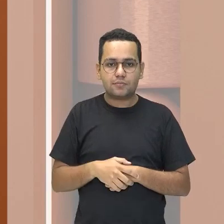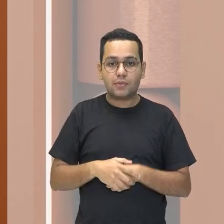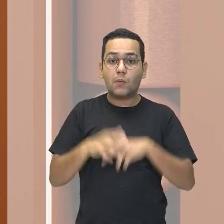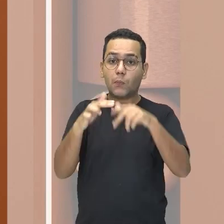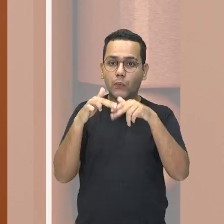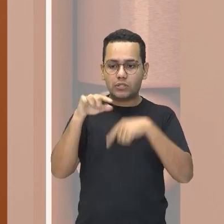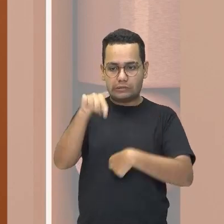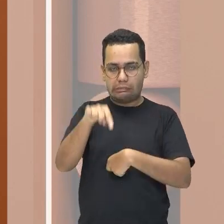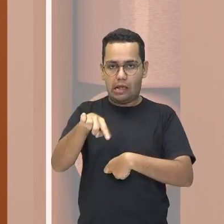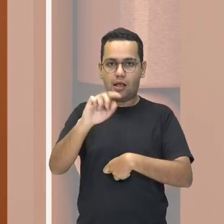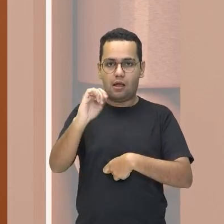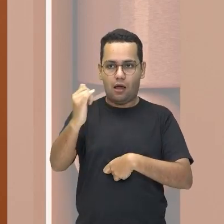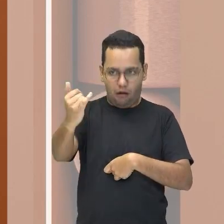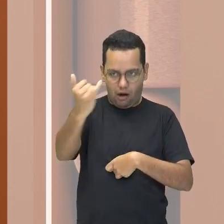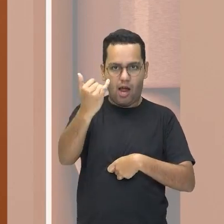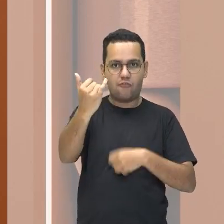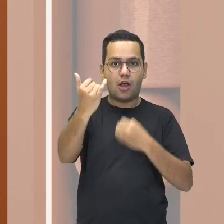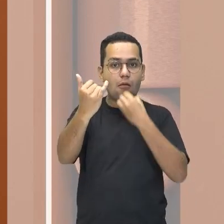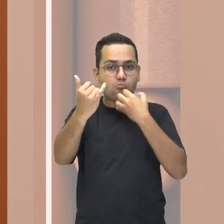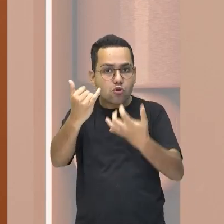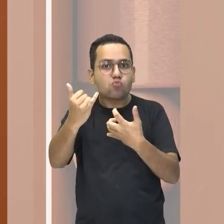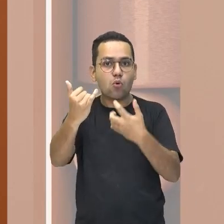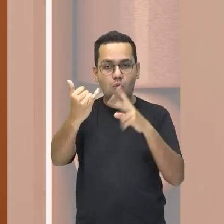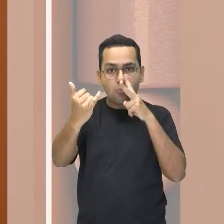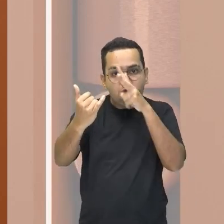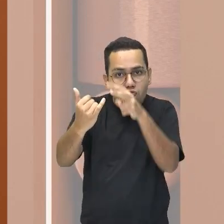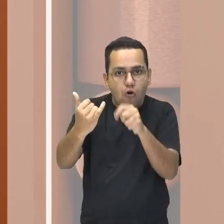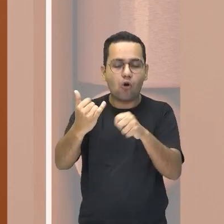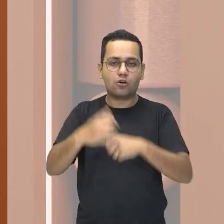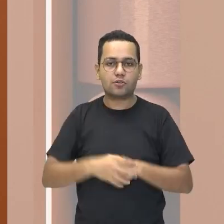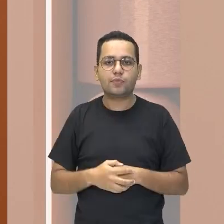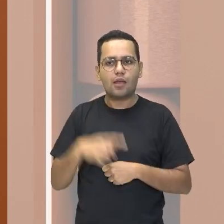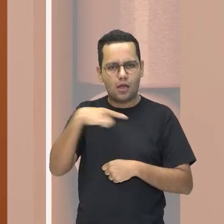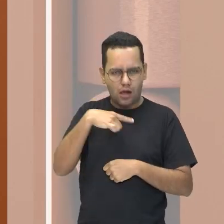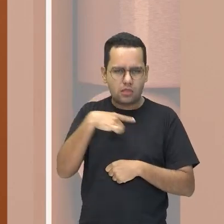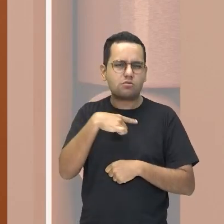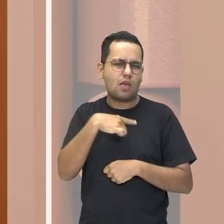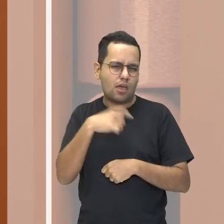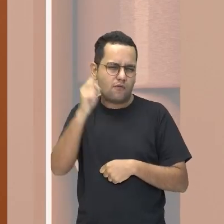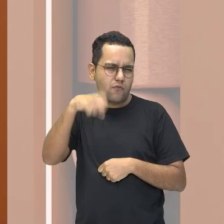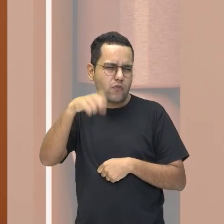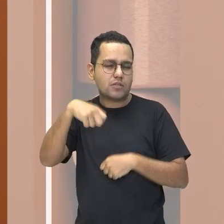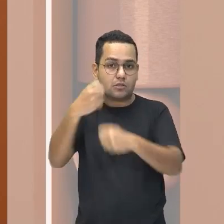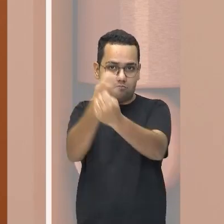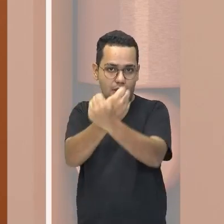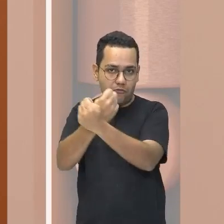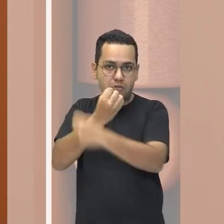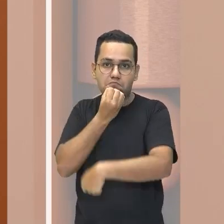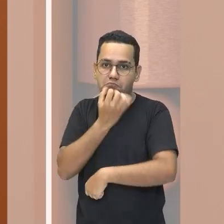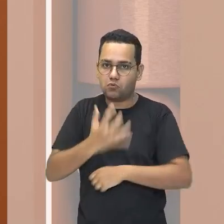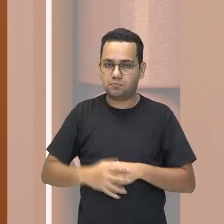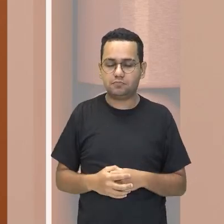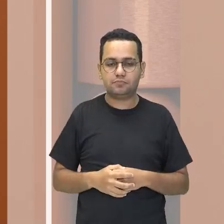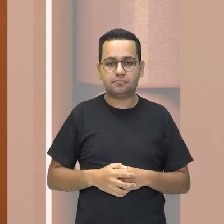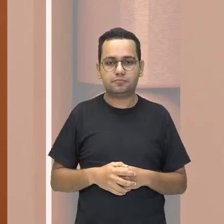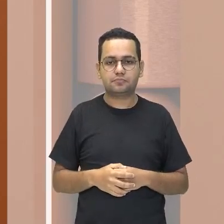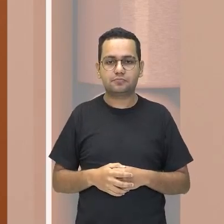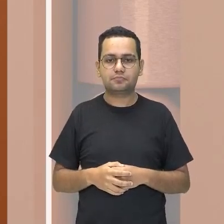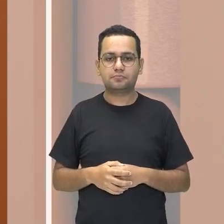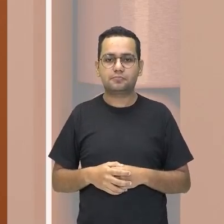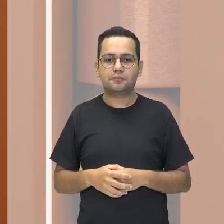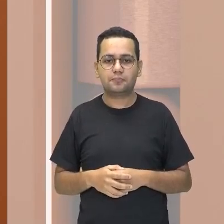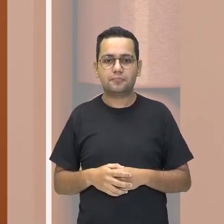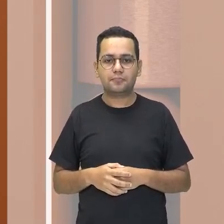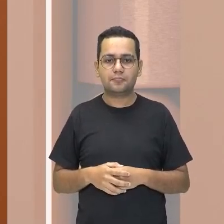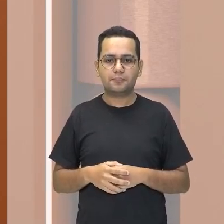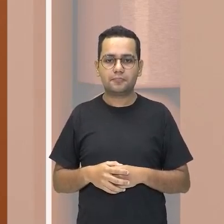muito poderosa e rechaçou as investidas dos nazistas. Então a gente viu que no começo do conflito, as